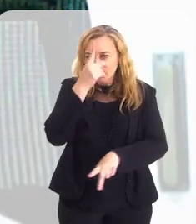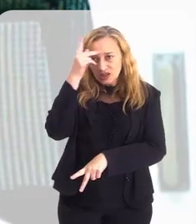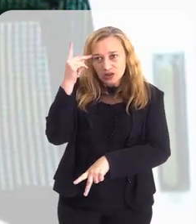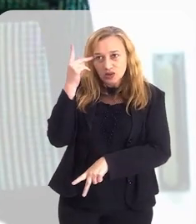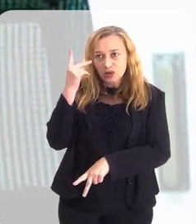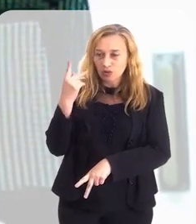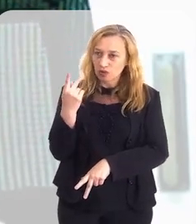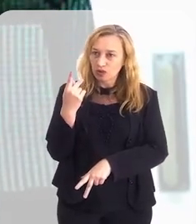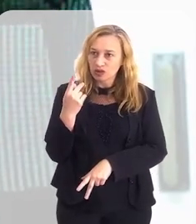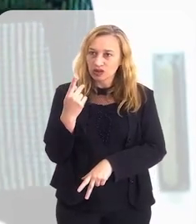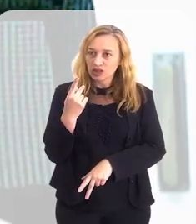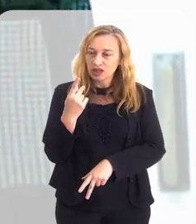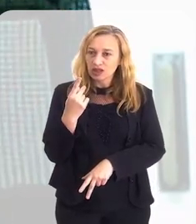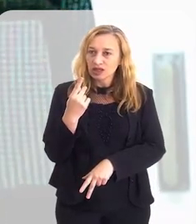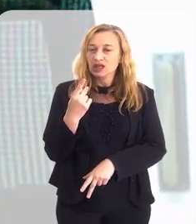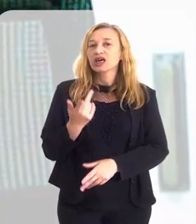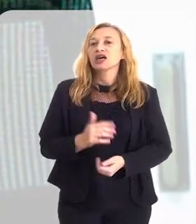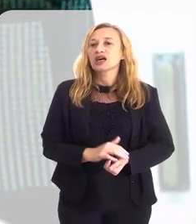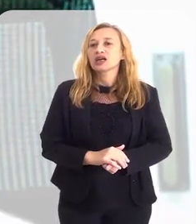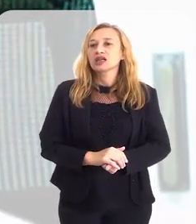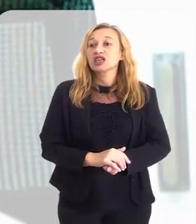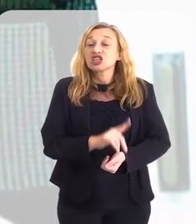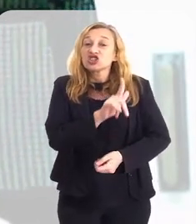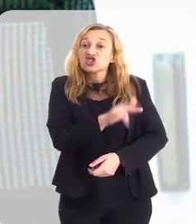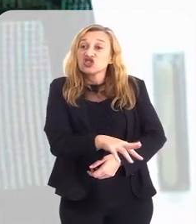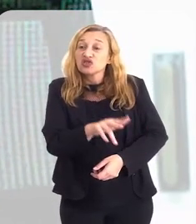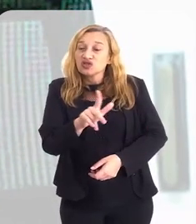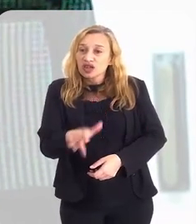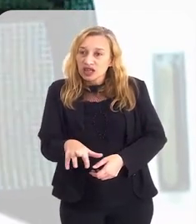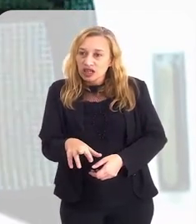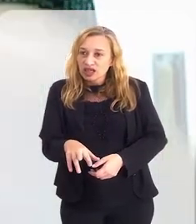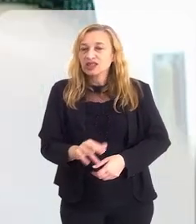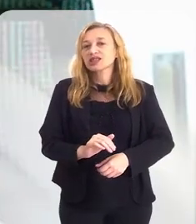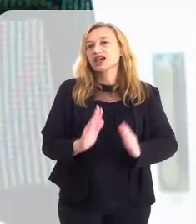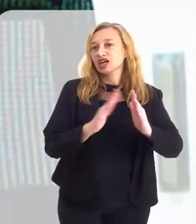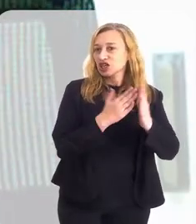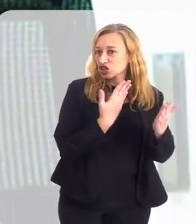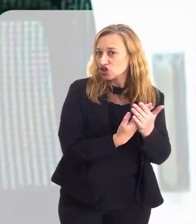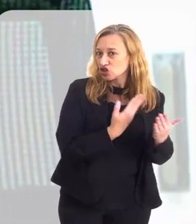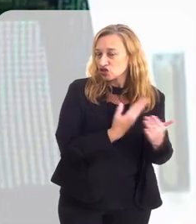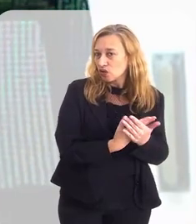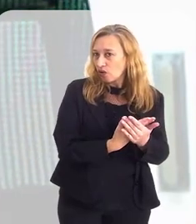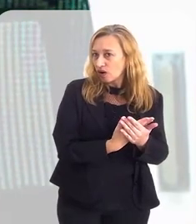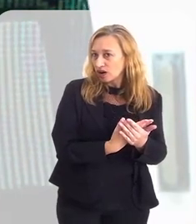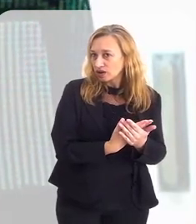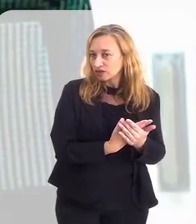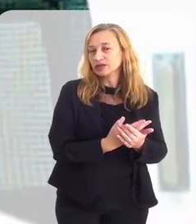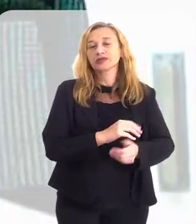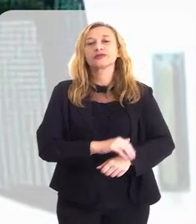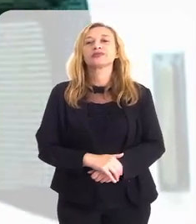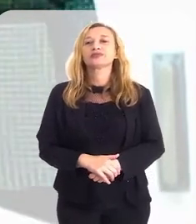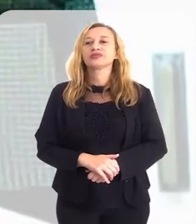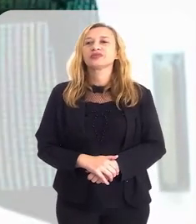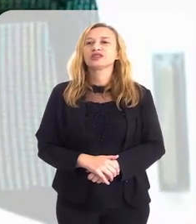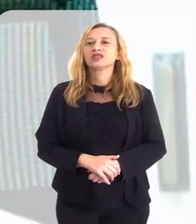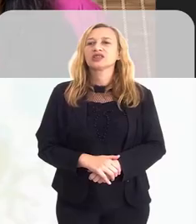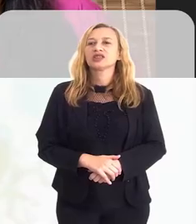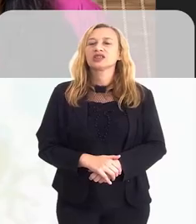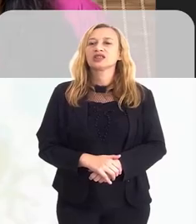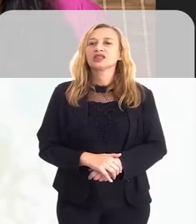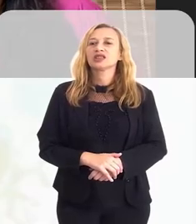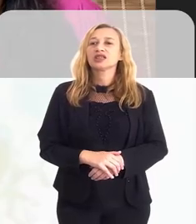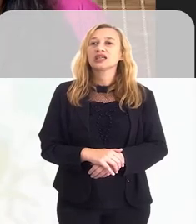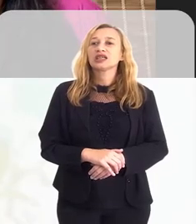subjetividades, uma escola que congrega pessoas com as suas diferenças, é a escola das diferenças, pelas diferenças e com as